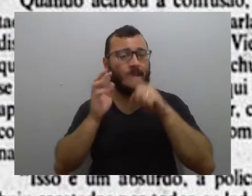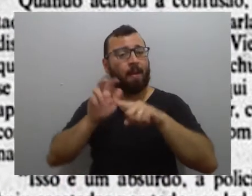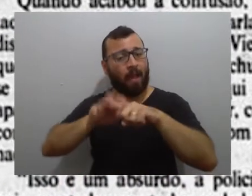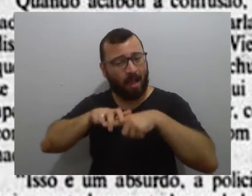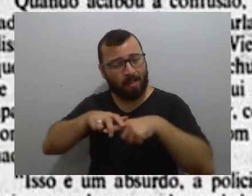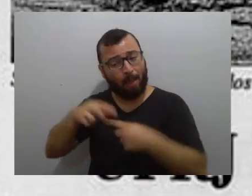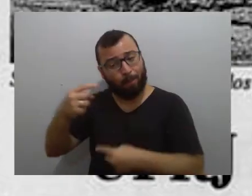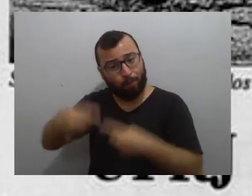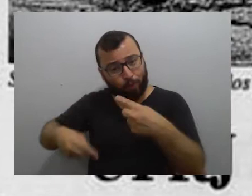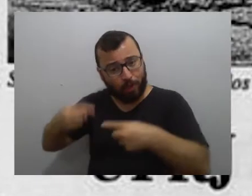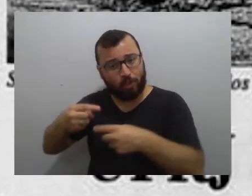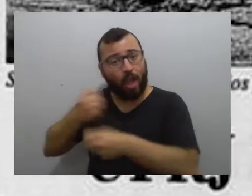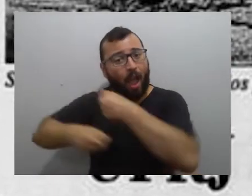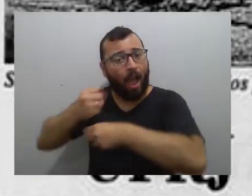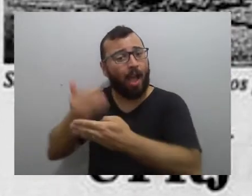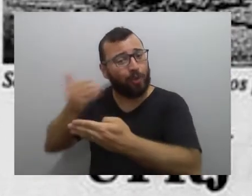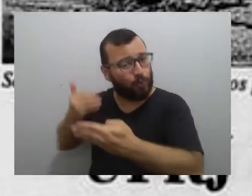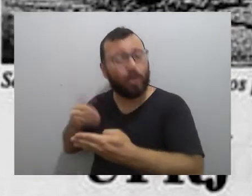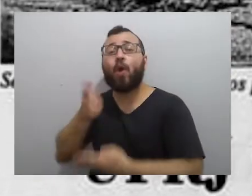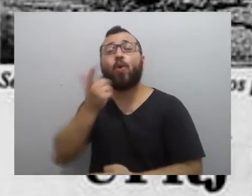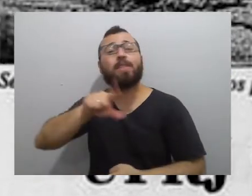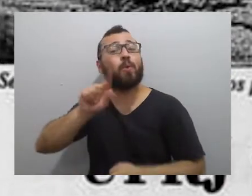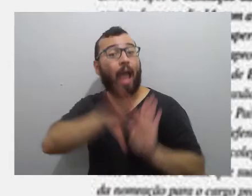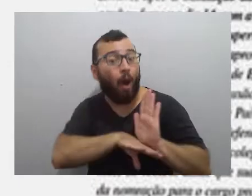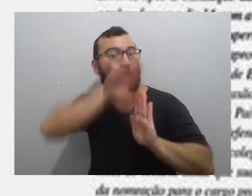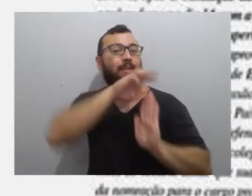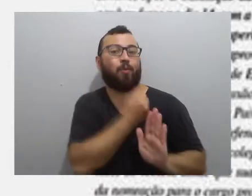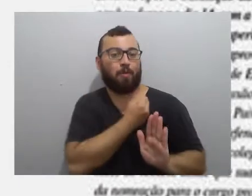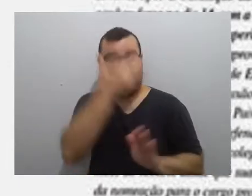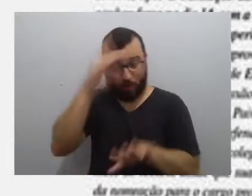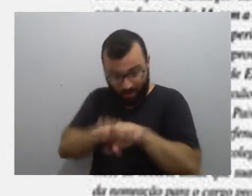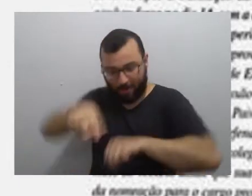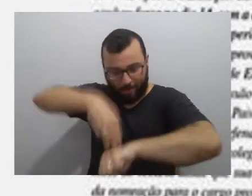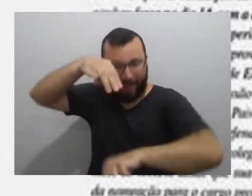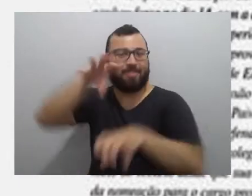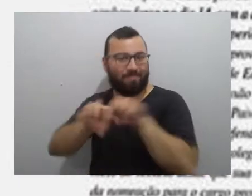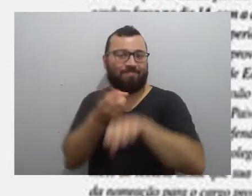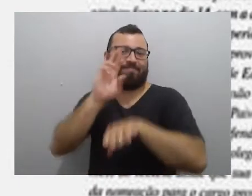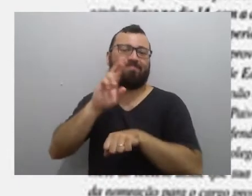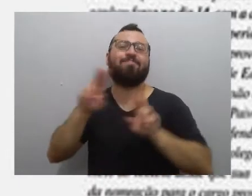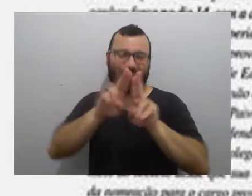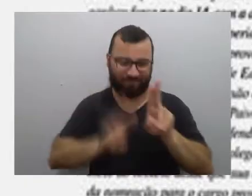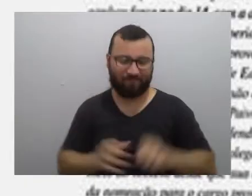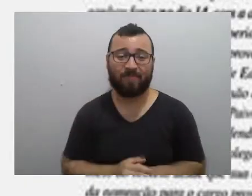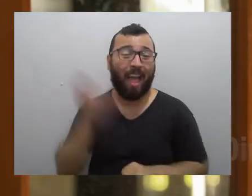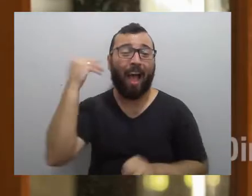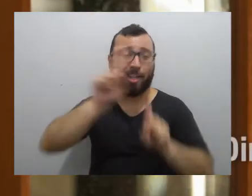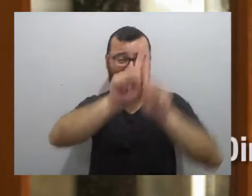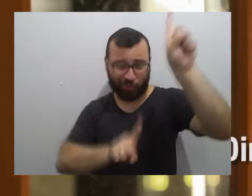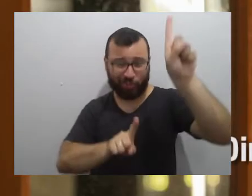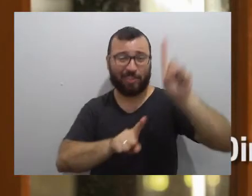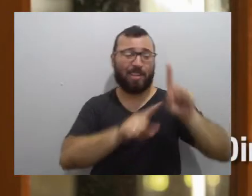Renato, nomeou como reitor da UFRJ o último colocado na consulta à comunidade e na votação do colégio eleitoral.